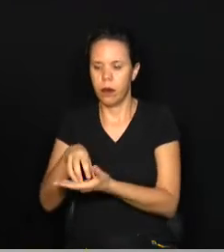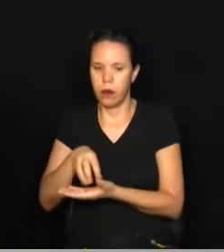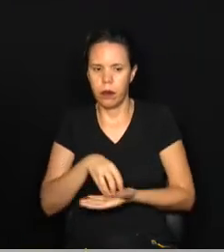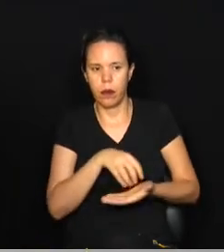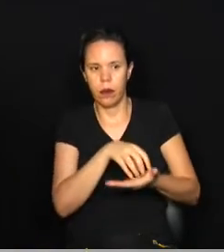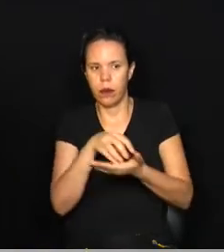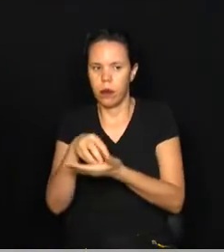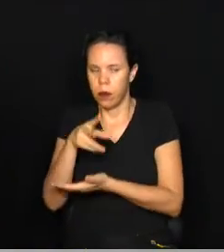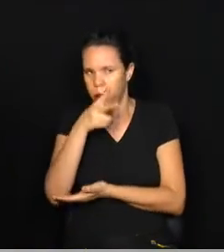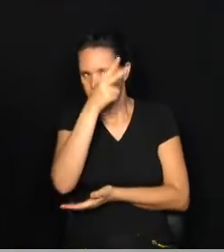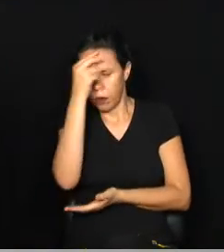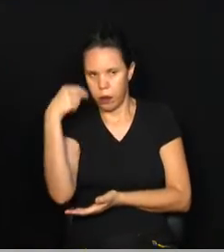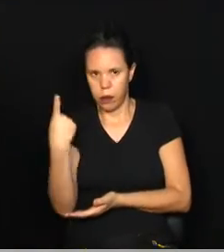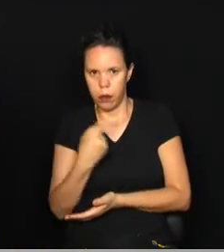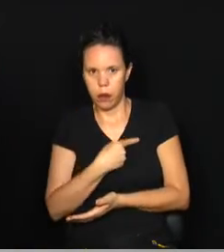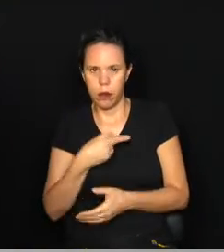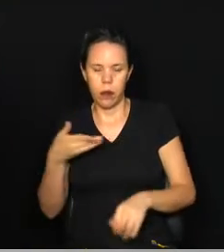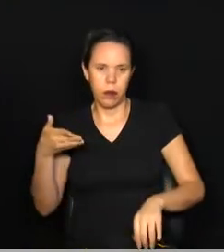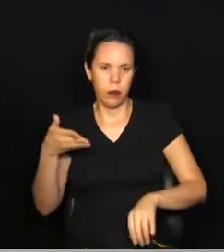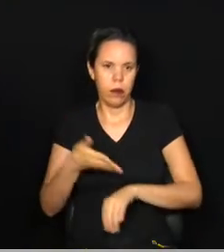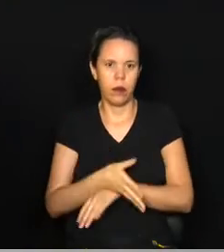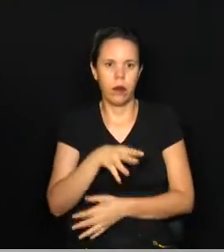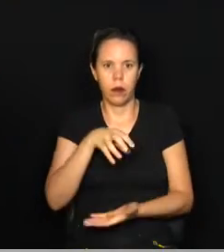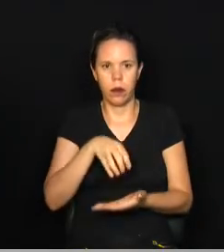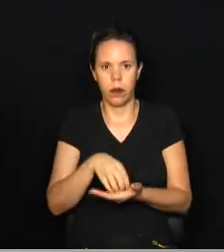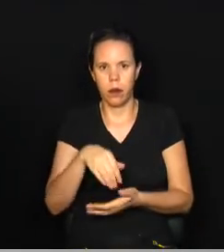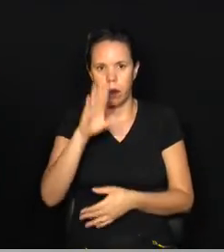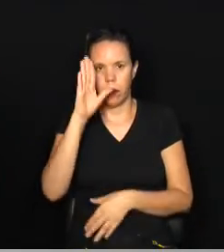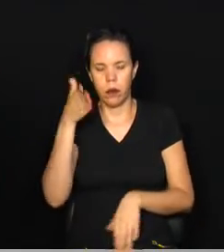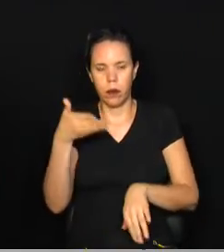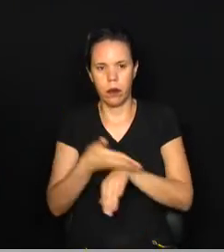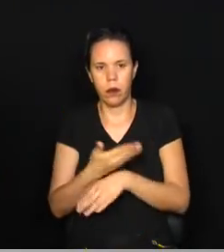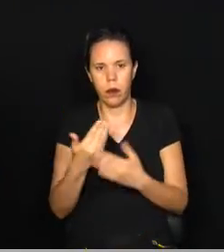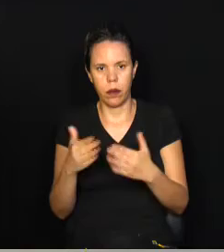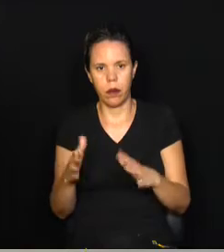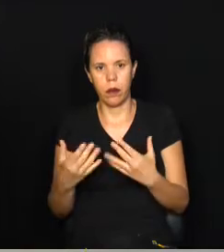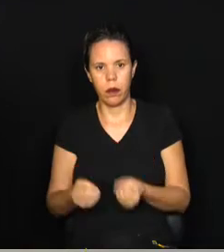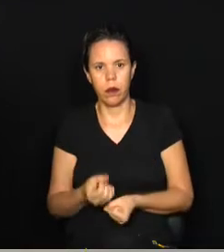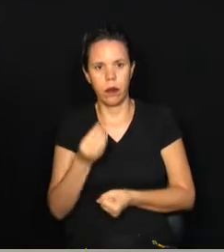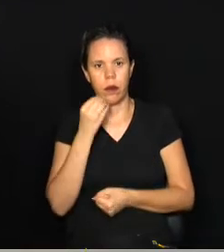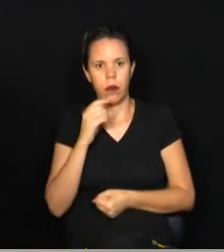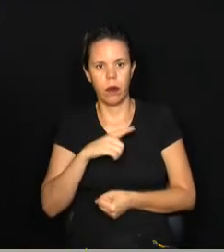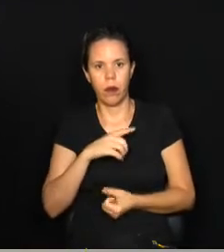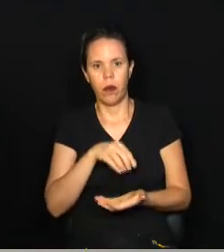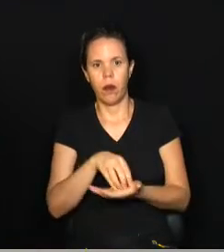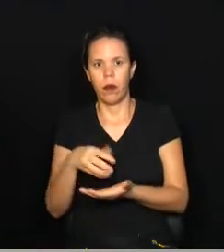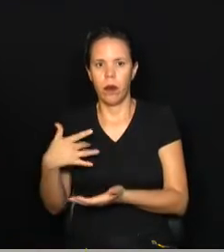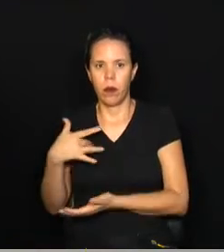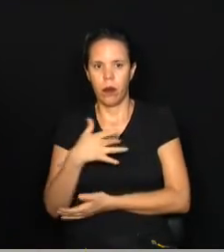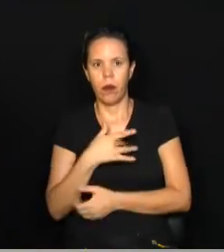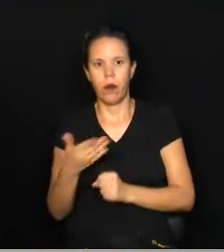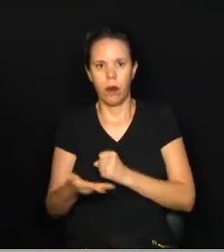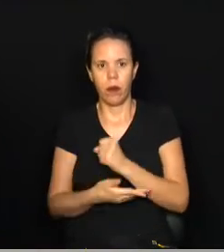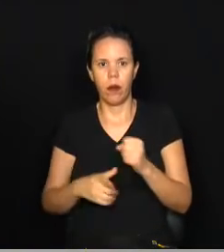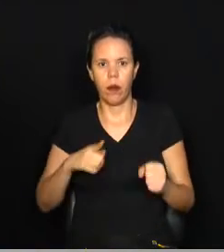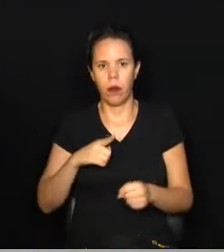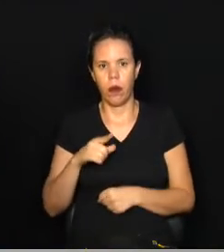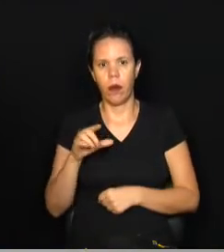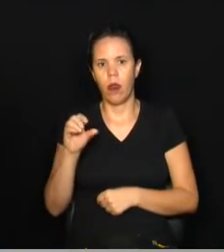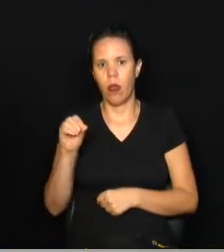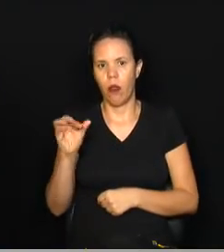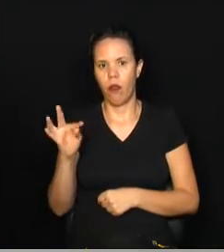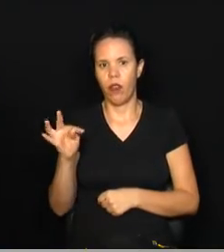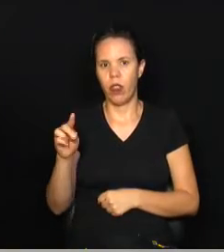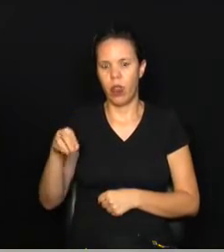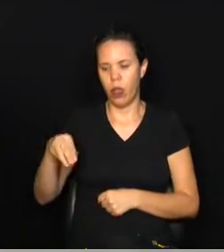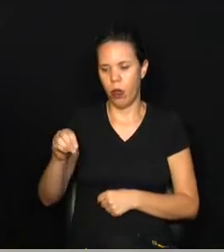se nós entrássemos nos órgãos públicos, daria muito mais acesso. Porque hoje tem postos de saúde que vai ter um oftalmologista por mês